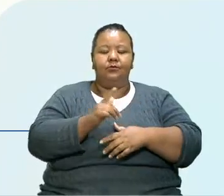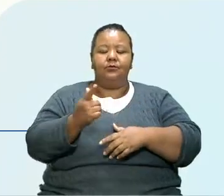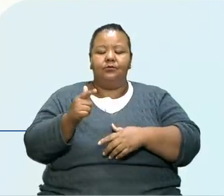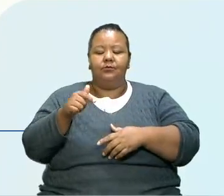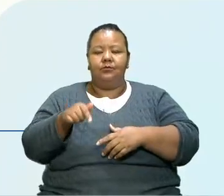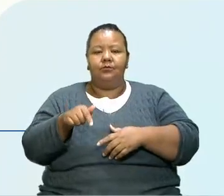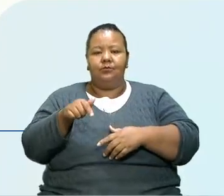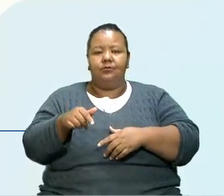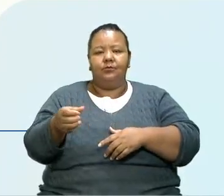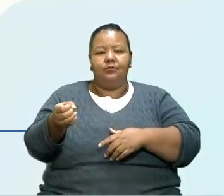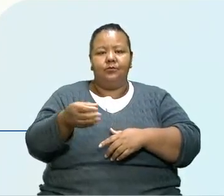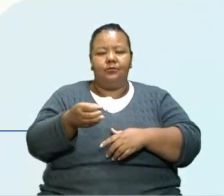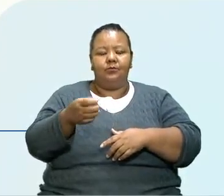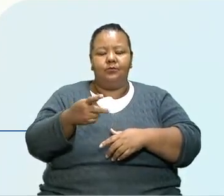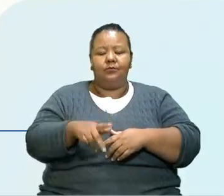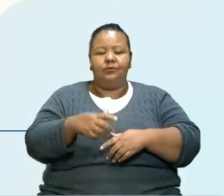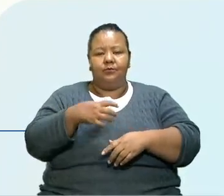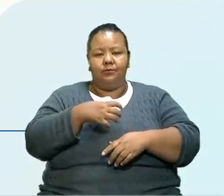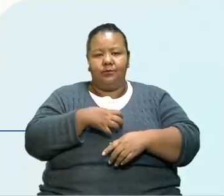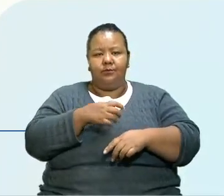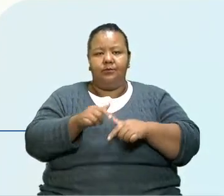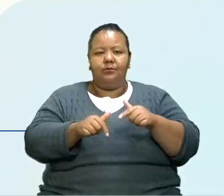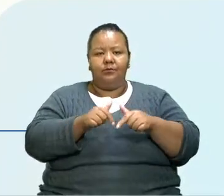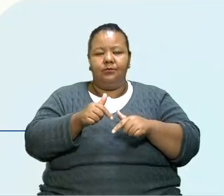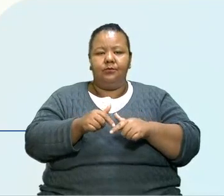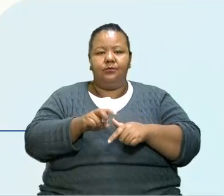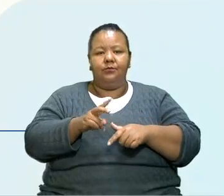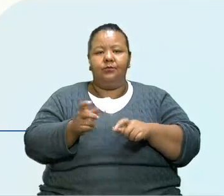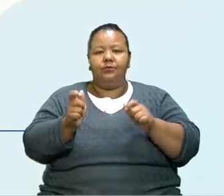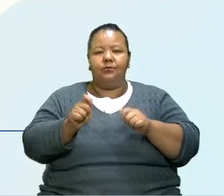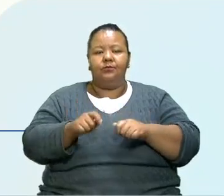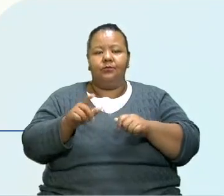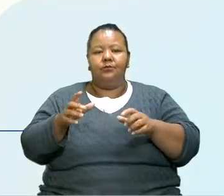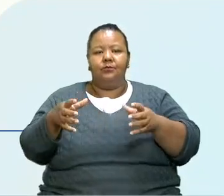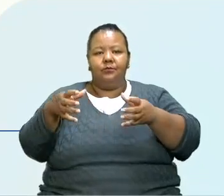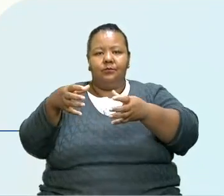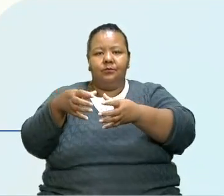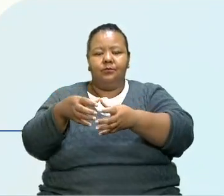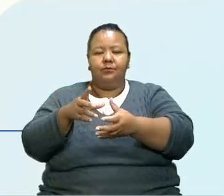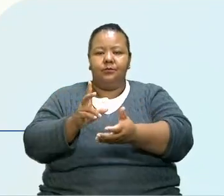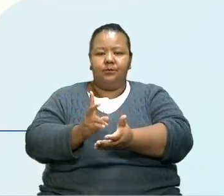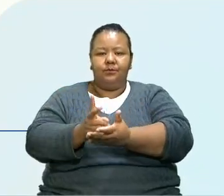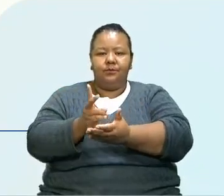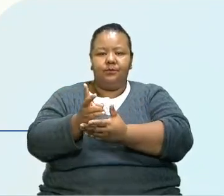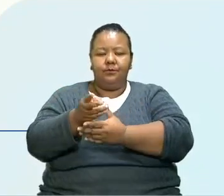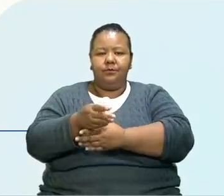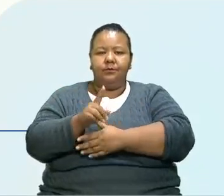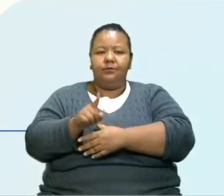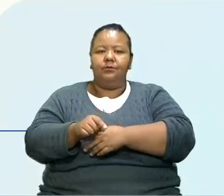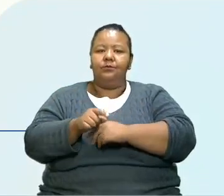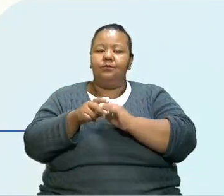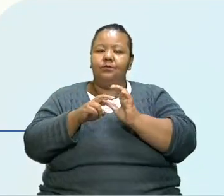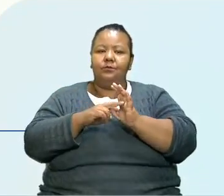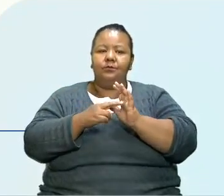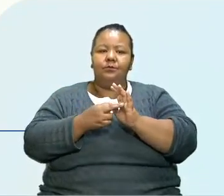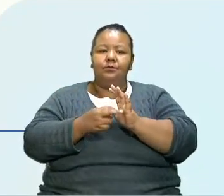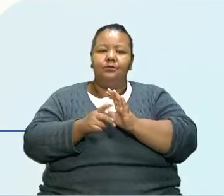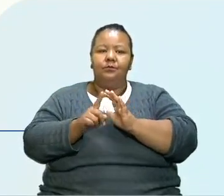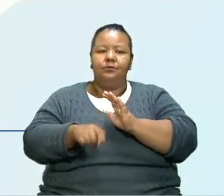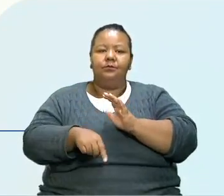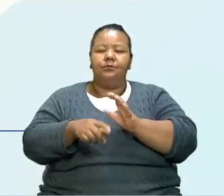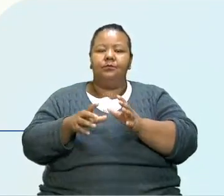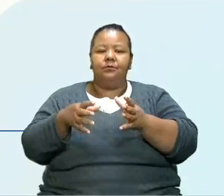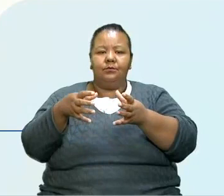gestor desse novo, a configuração aqui. Ou nós podemos ter as equipes permanentes. O que é as equipes permanentes? As